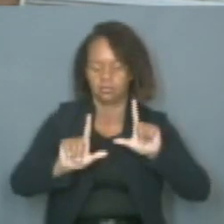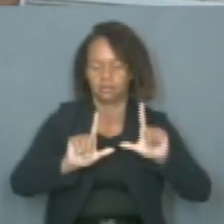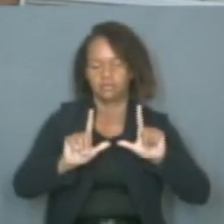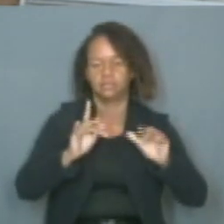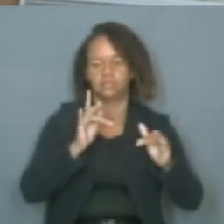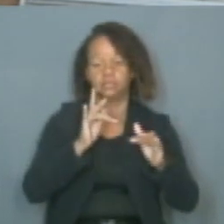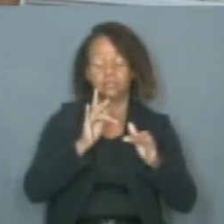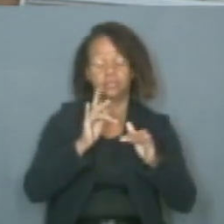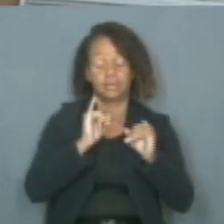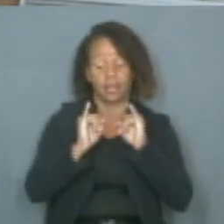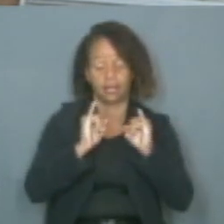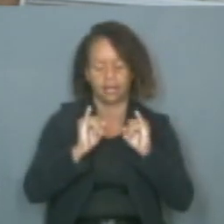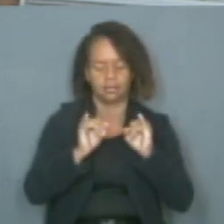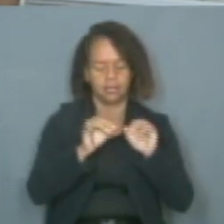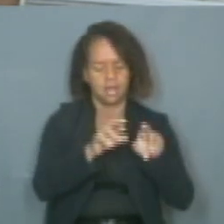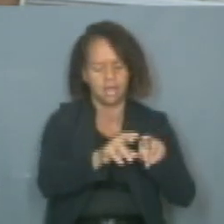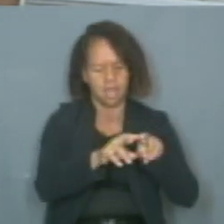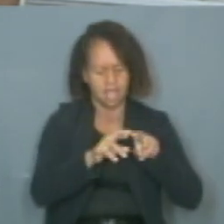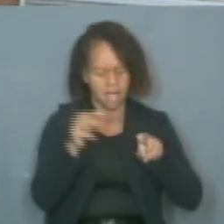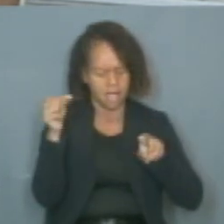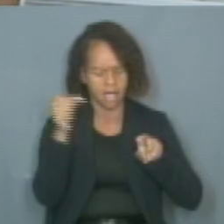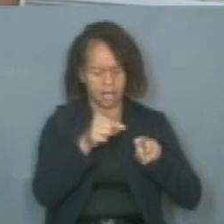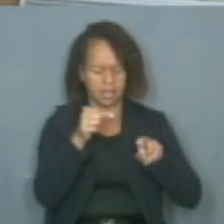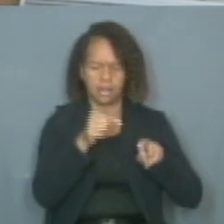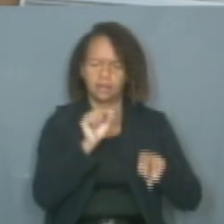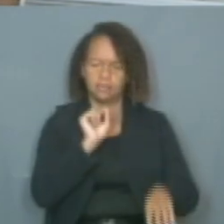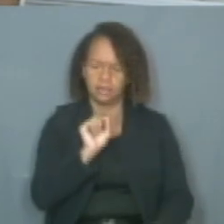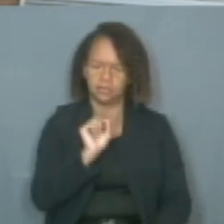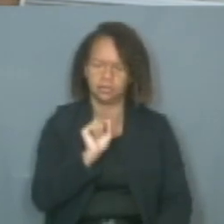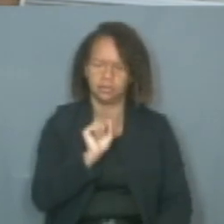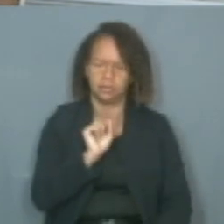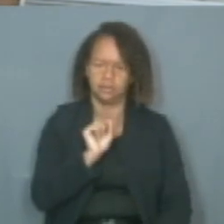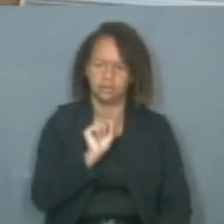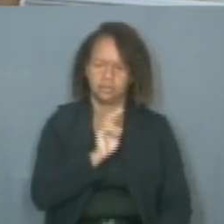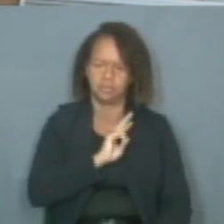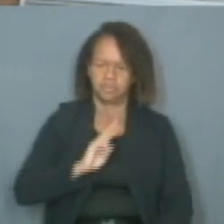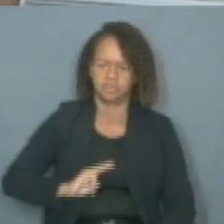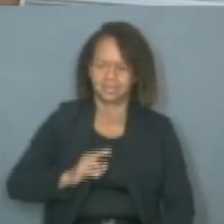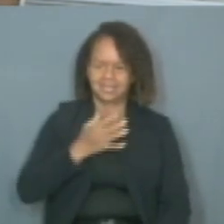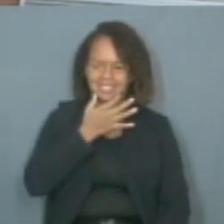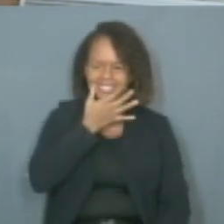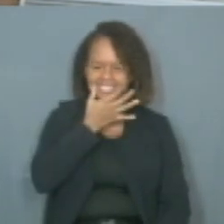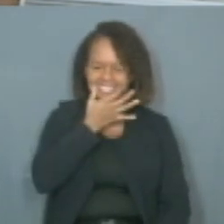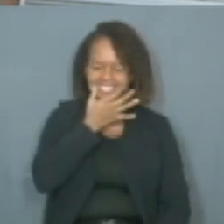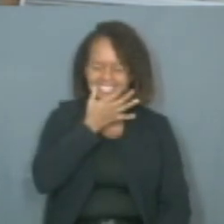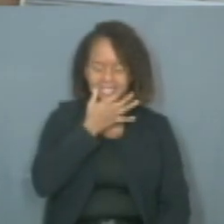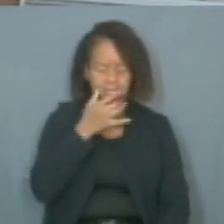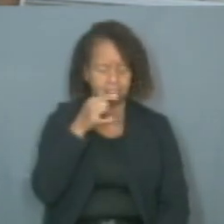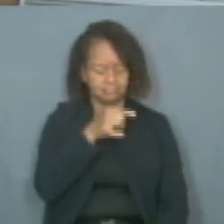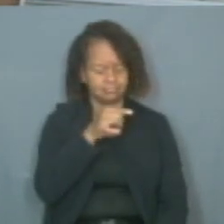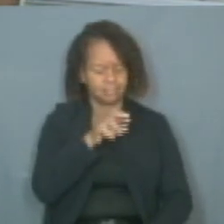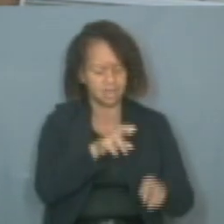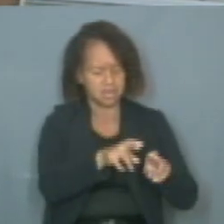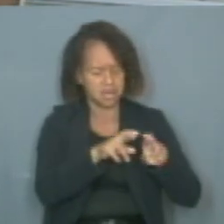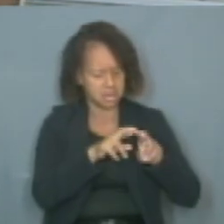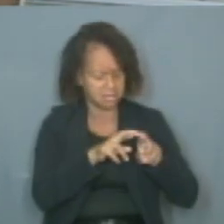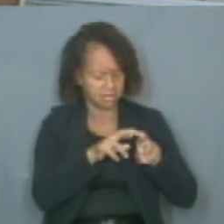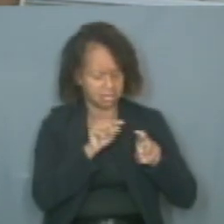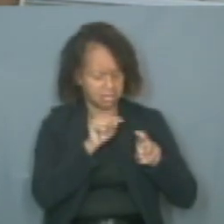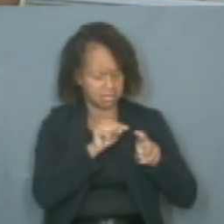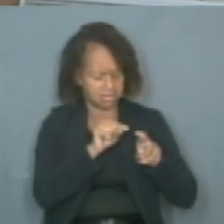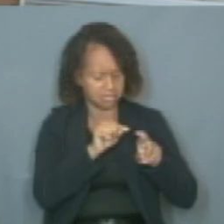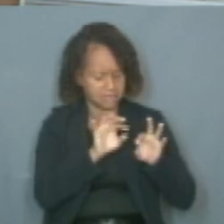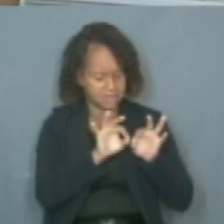internet. Esse requerimento, vereador Eduardo Moura, é um requerimento